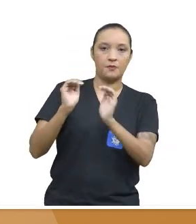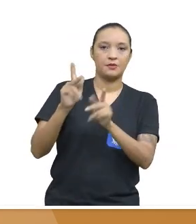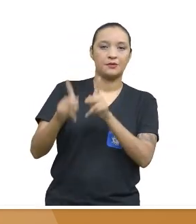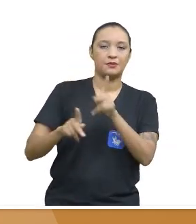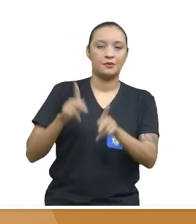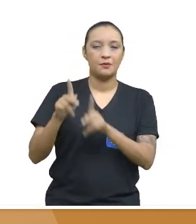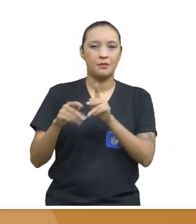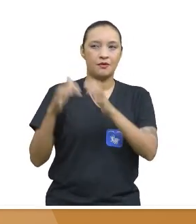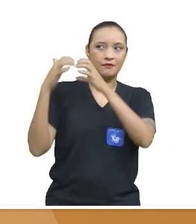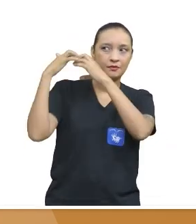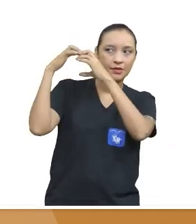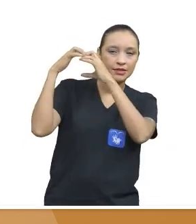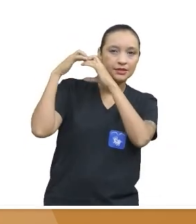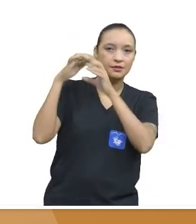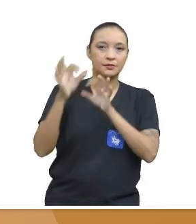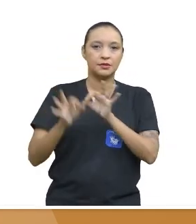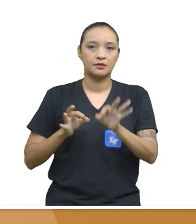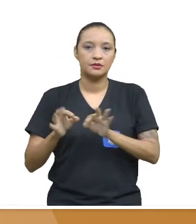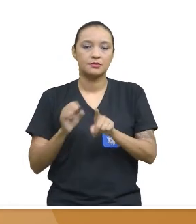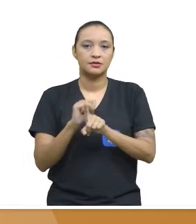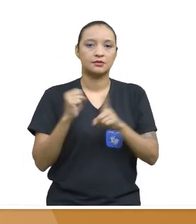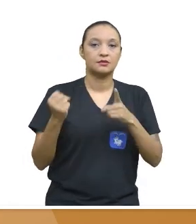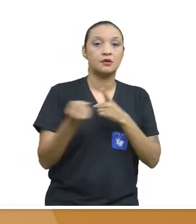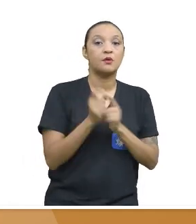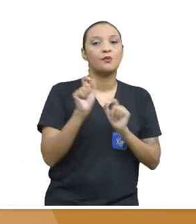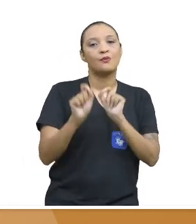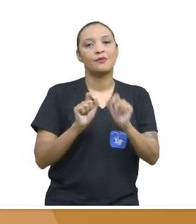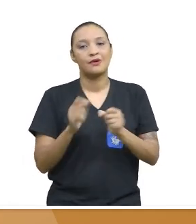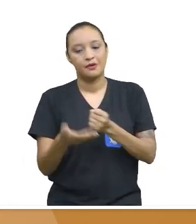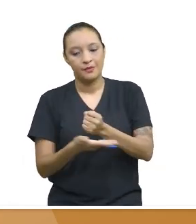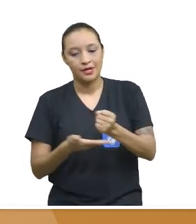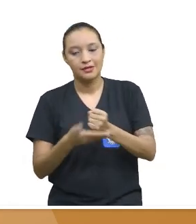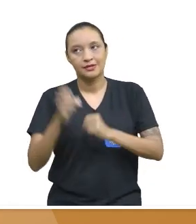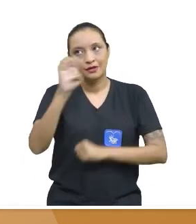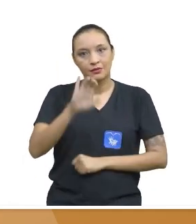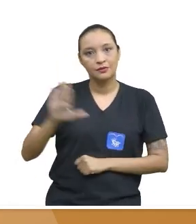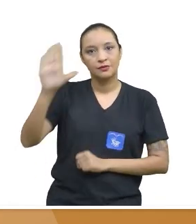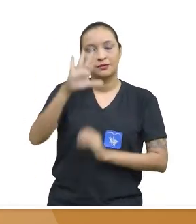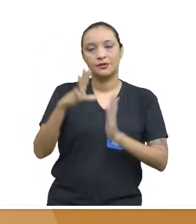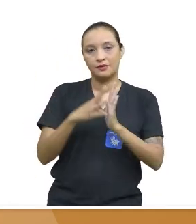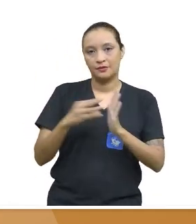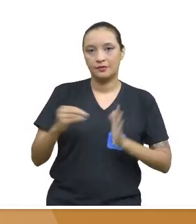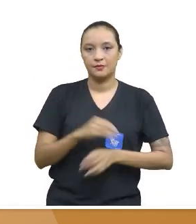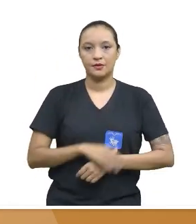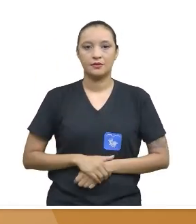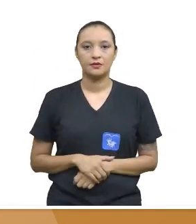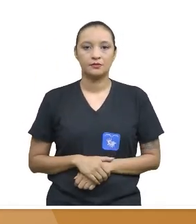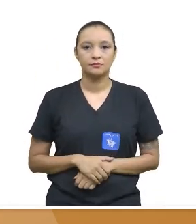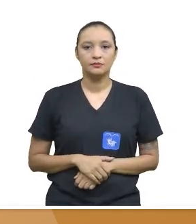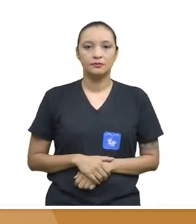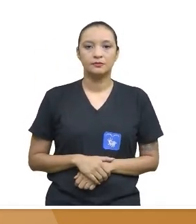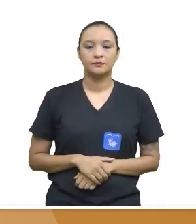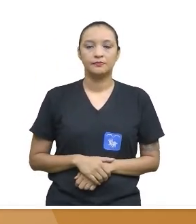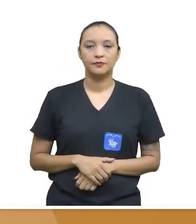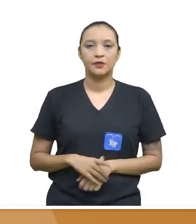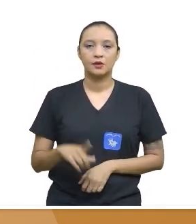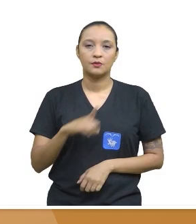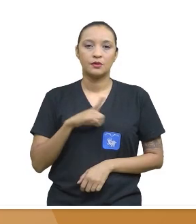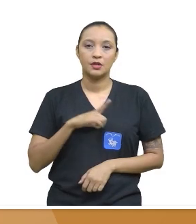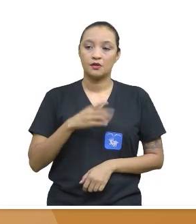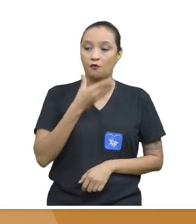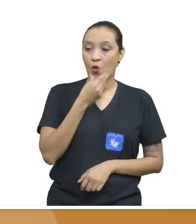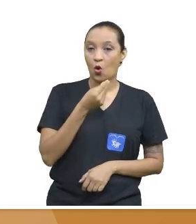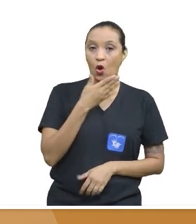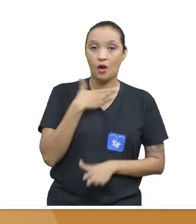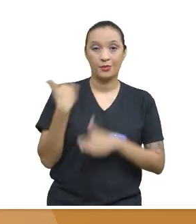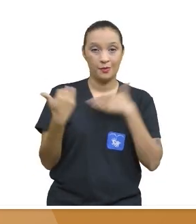pensamento, de organização social baseado nos europeus. Então nós tivemos aí um grande Tupac Amaru que foi esquartejado